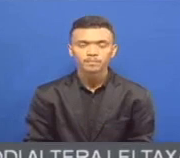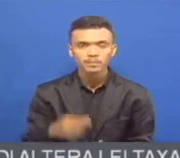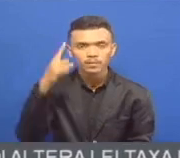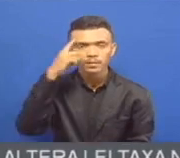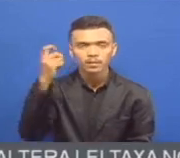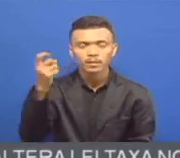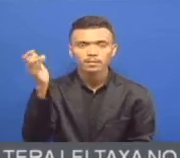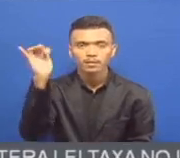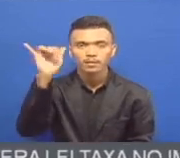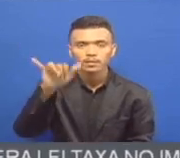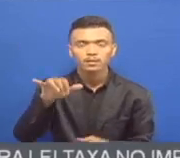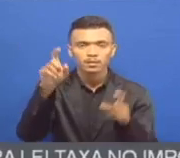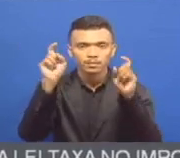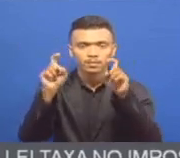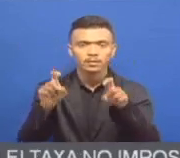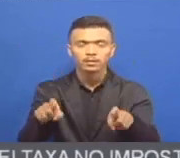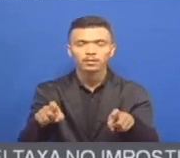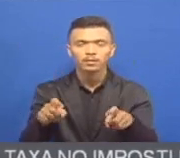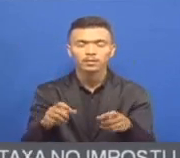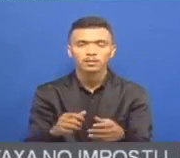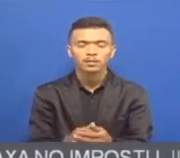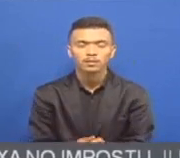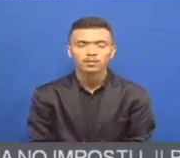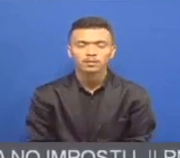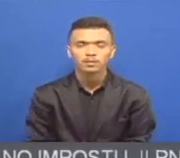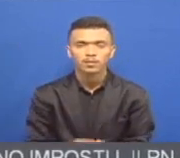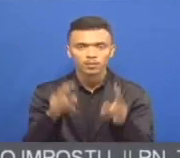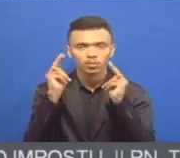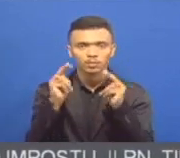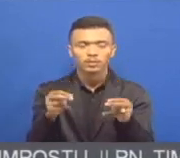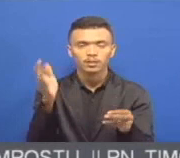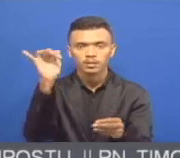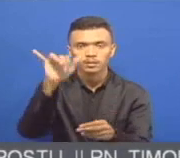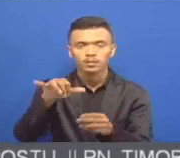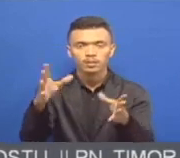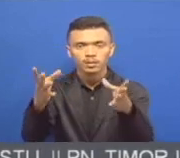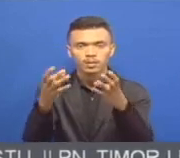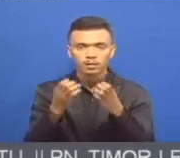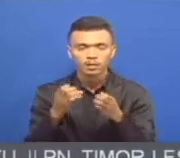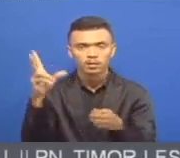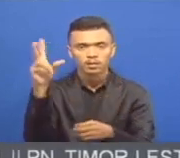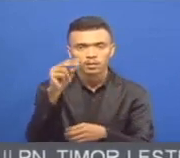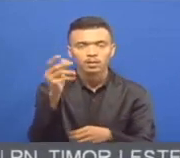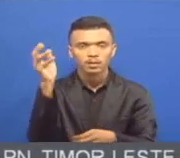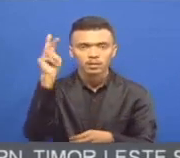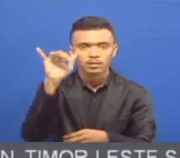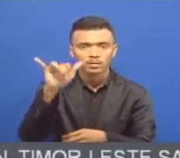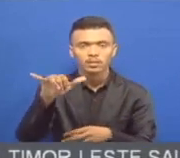tamba sira sira ne necessidade básico sira neve mak obriga sira hakara kalakoi sira tende